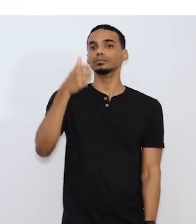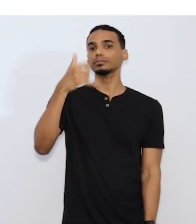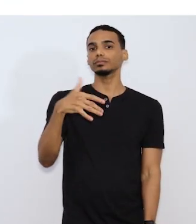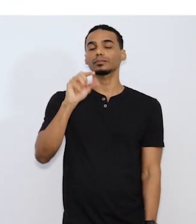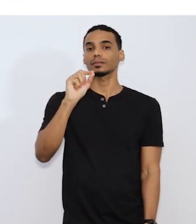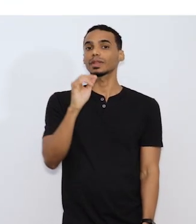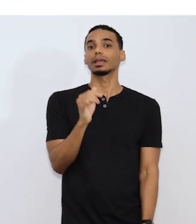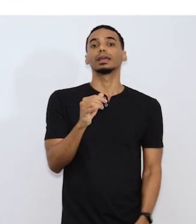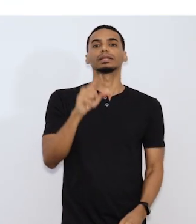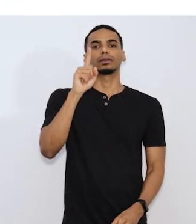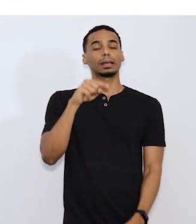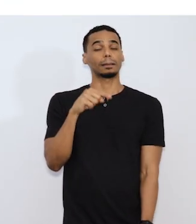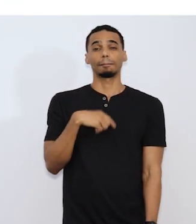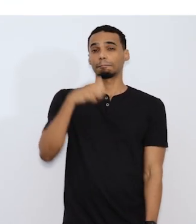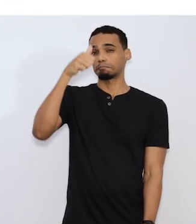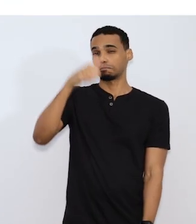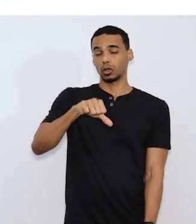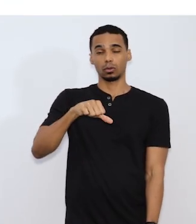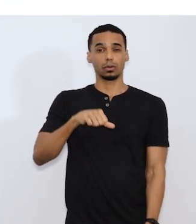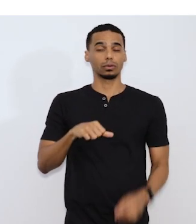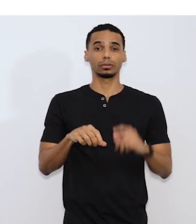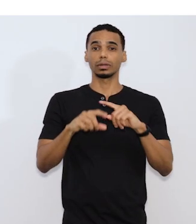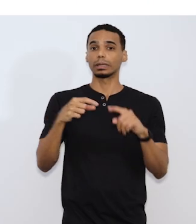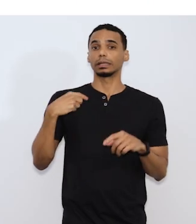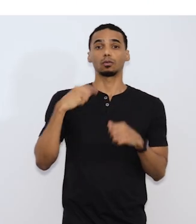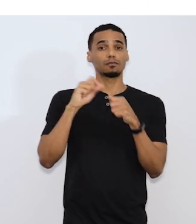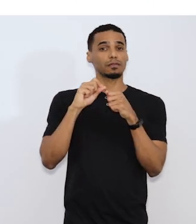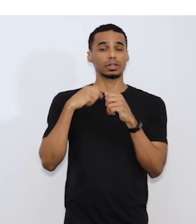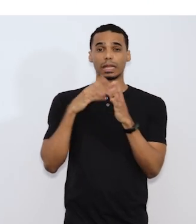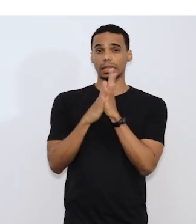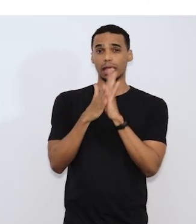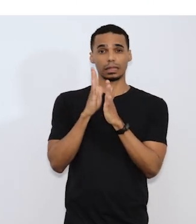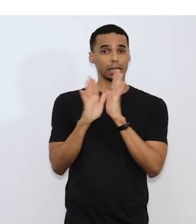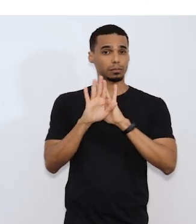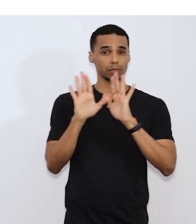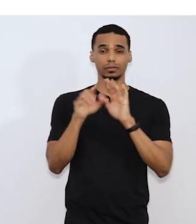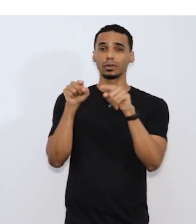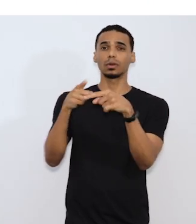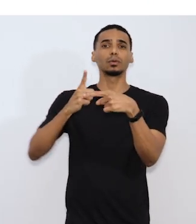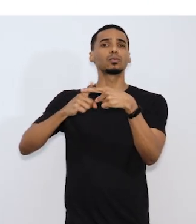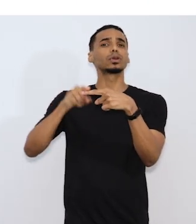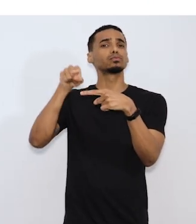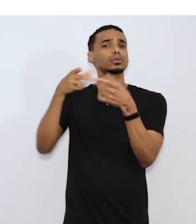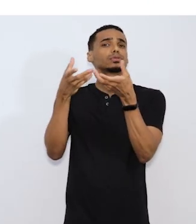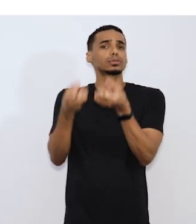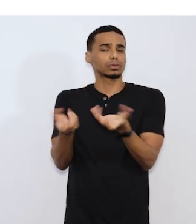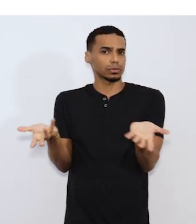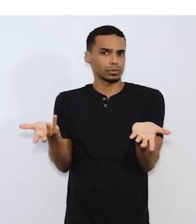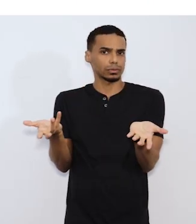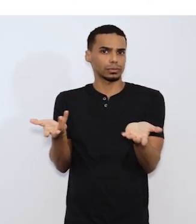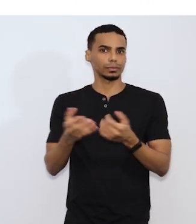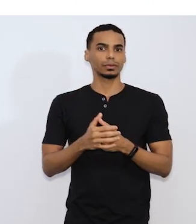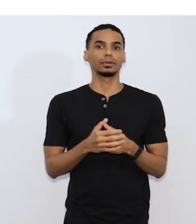essa foi a pior coisa que eu já vi, Linus. Não estava fazendo nada para você. Por que você o acertou? Porque ele